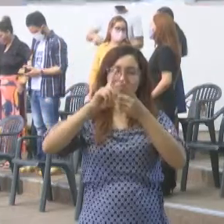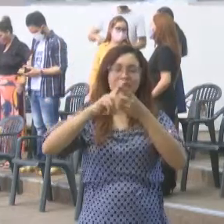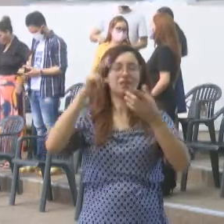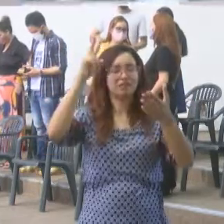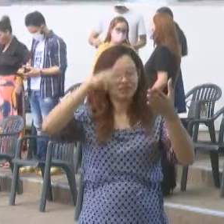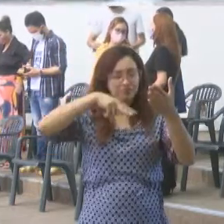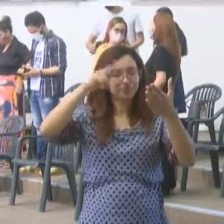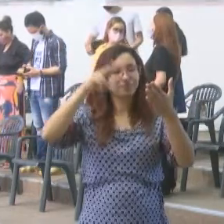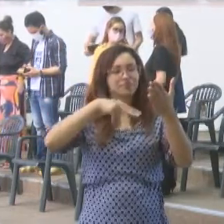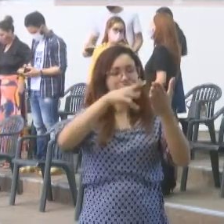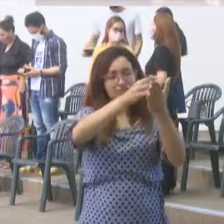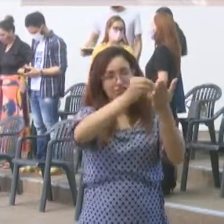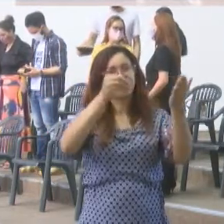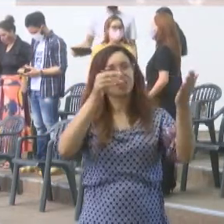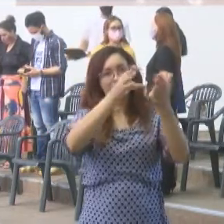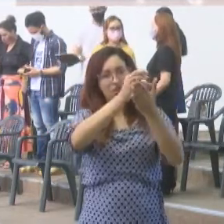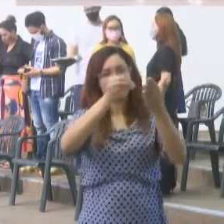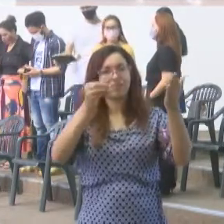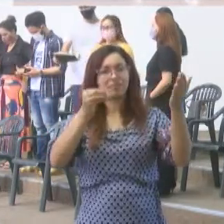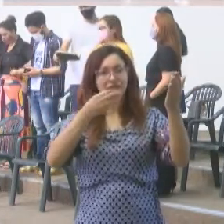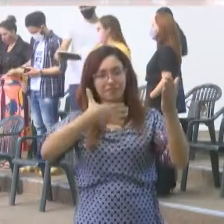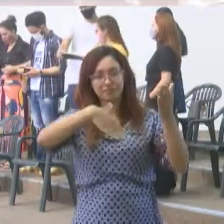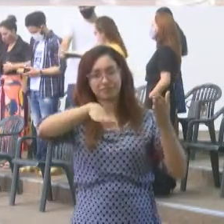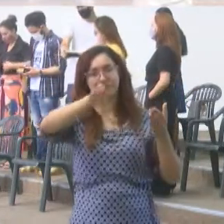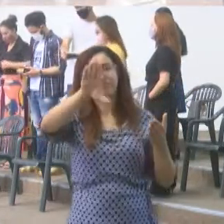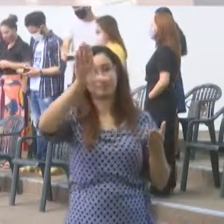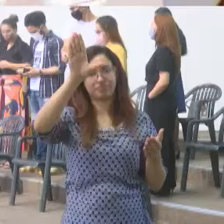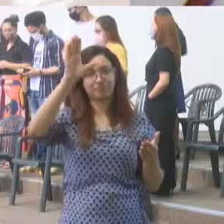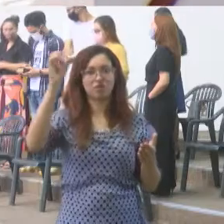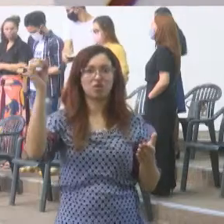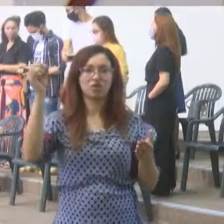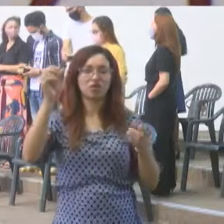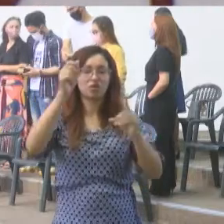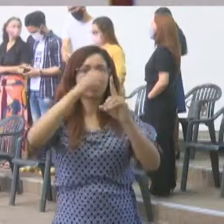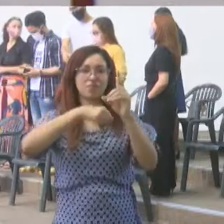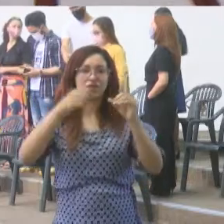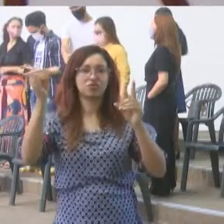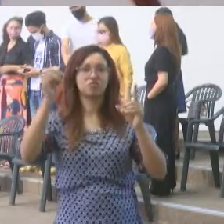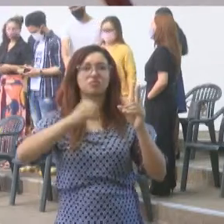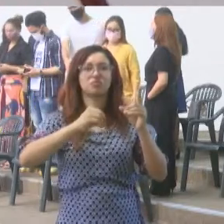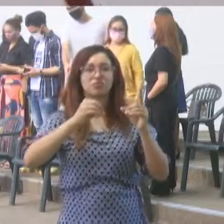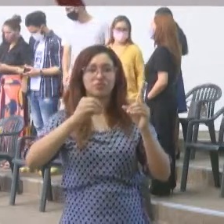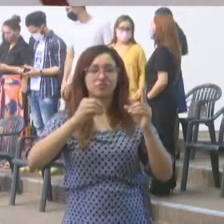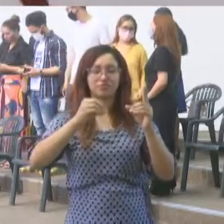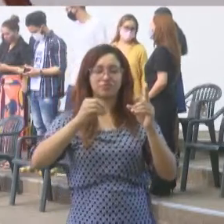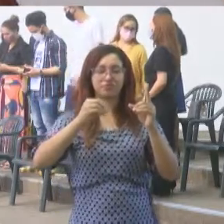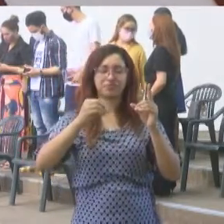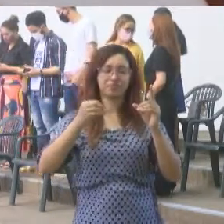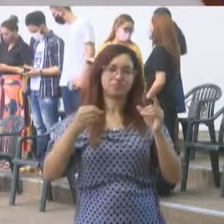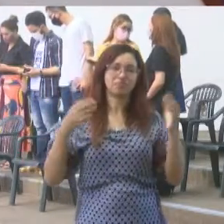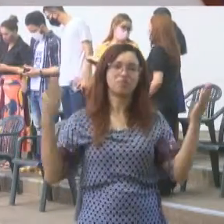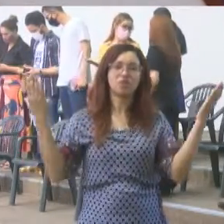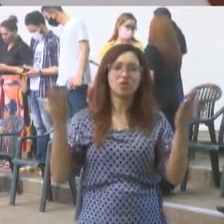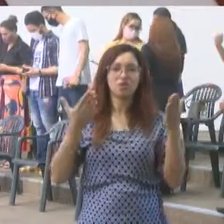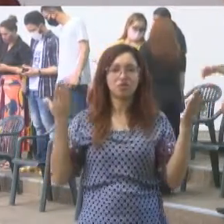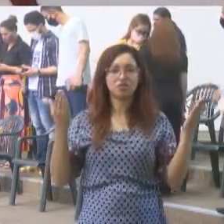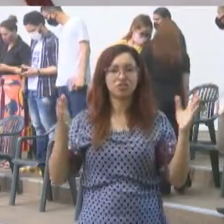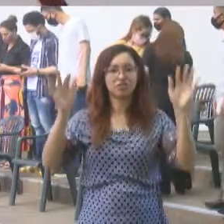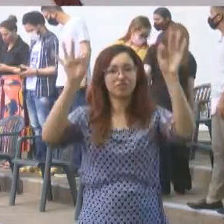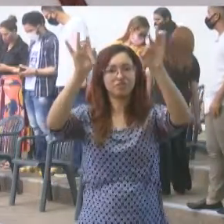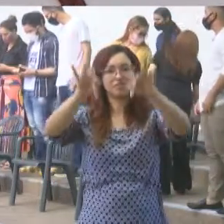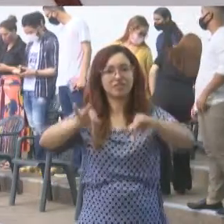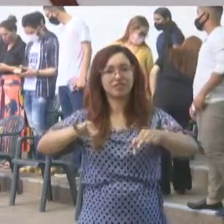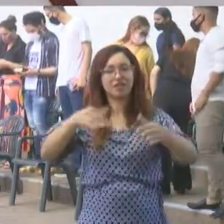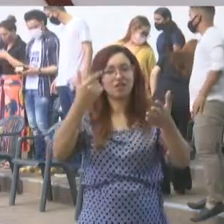vamos pegar aí de outubro para frente, e vamos terminar o ano com 7 ao todo. Mas hoje nós completamos esse livro